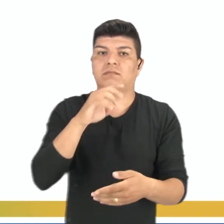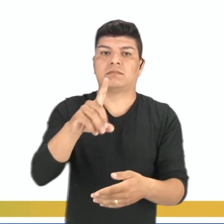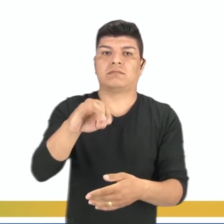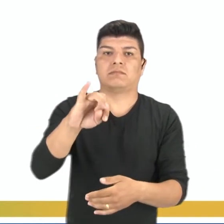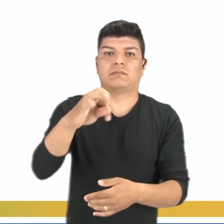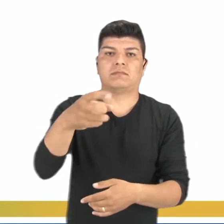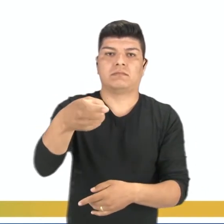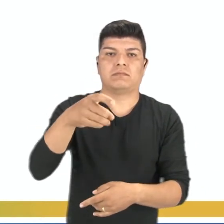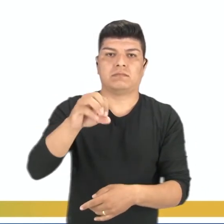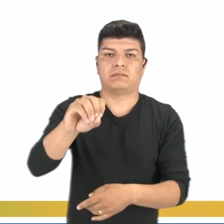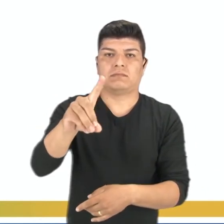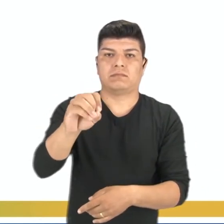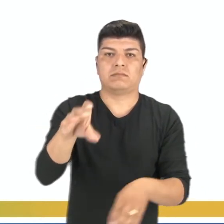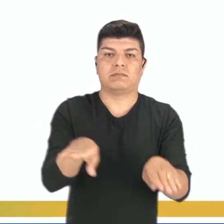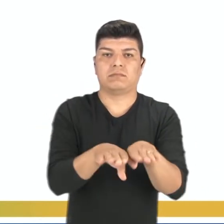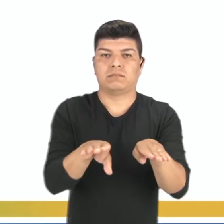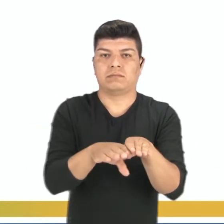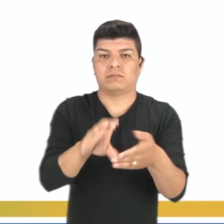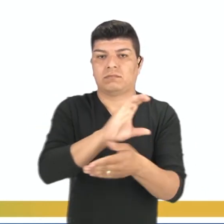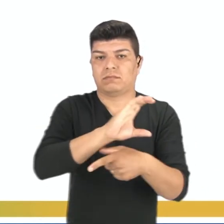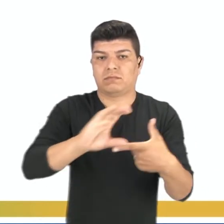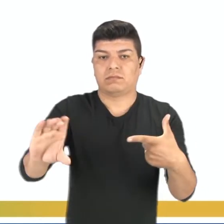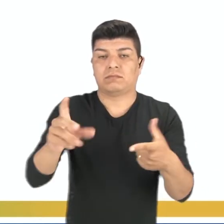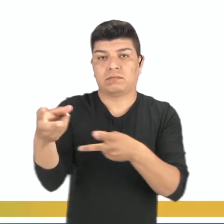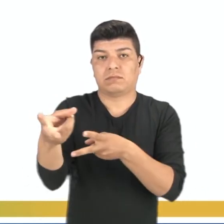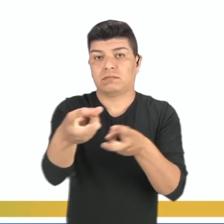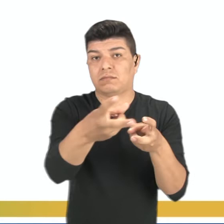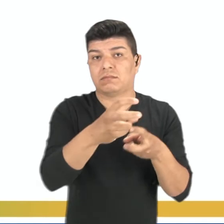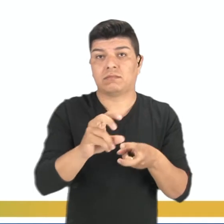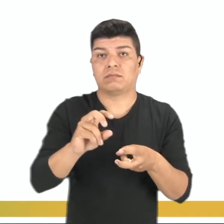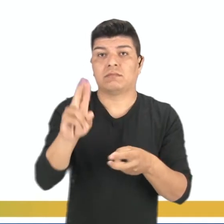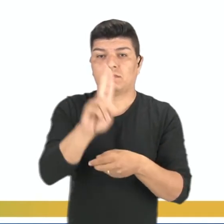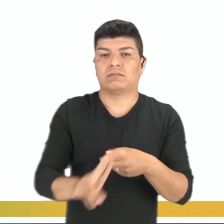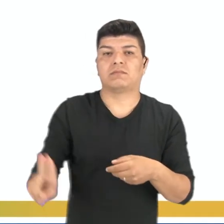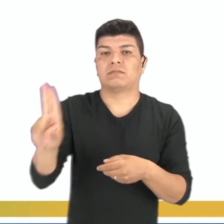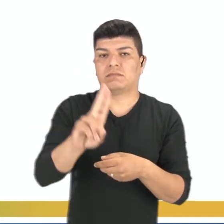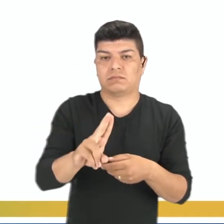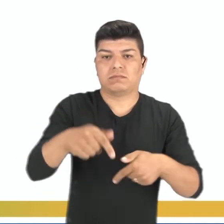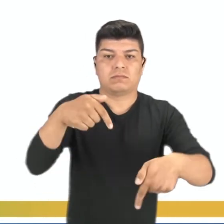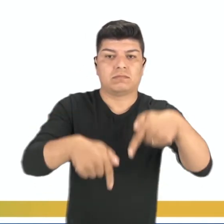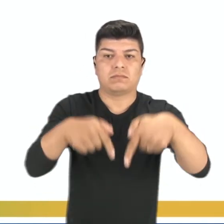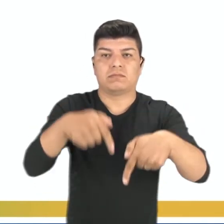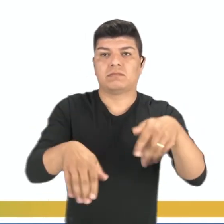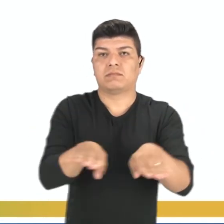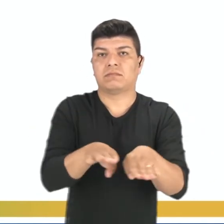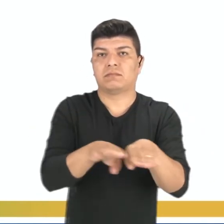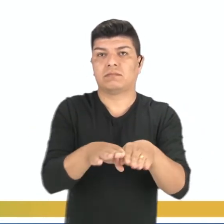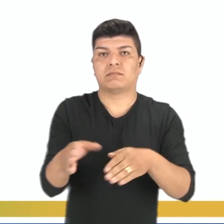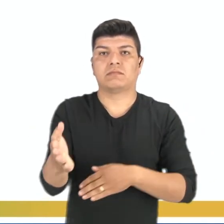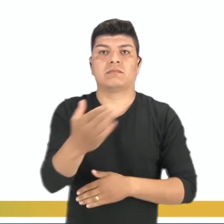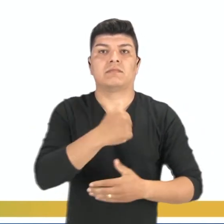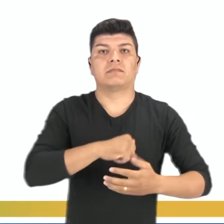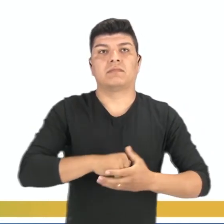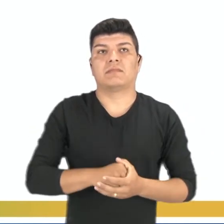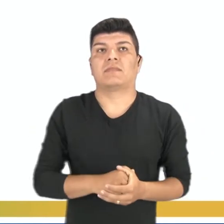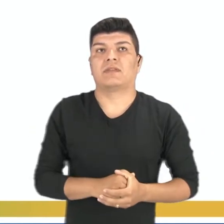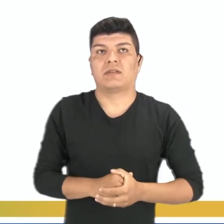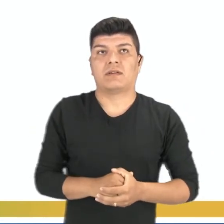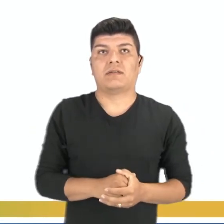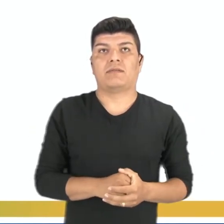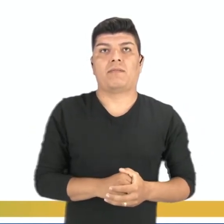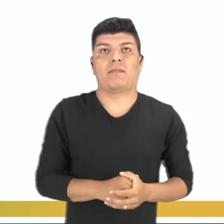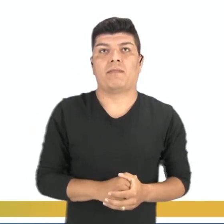de carbono. Então você já percebe que ela tem uma aplicabilidade na química. Mas vamos lá